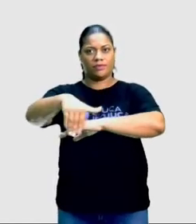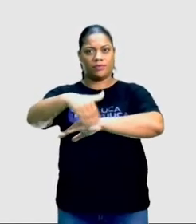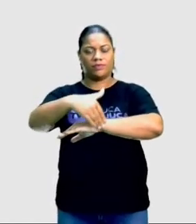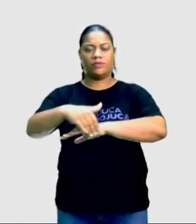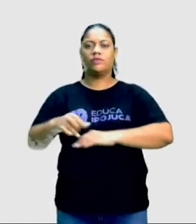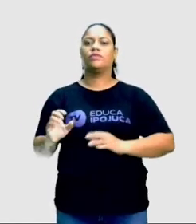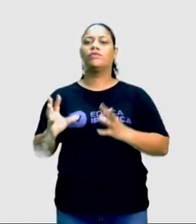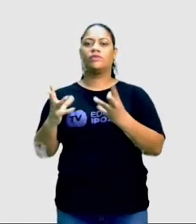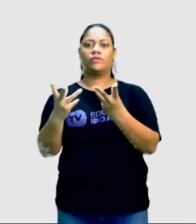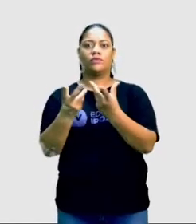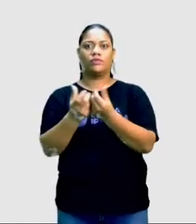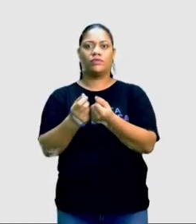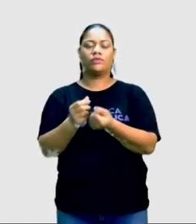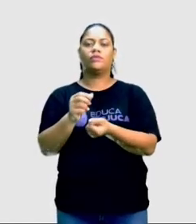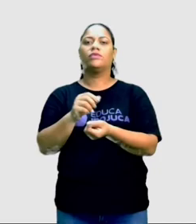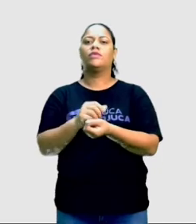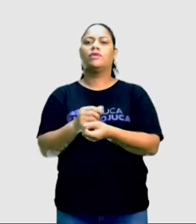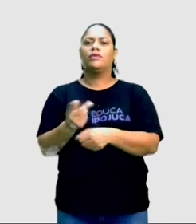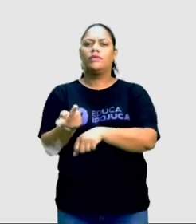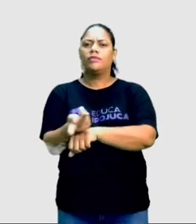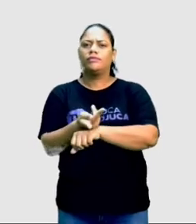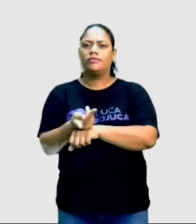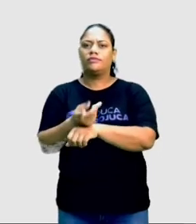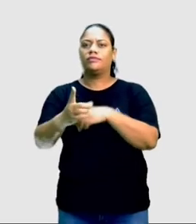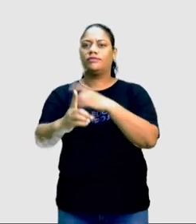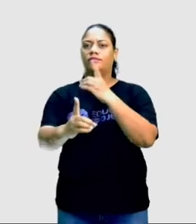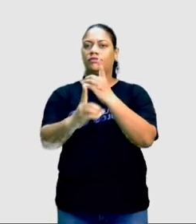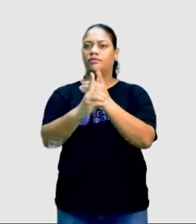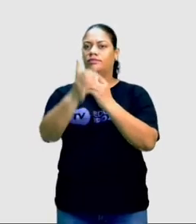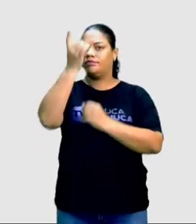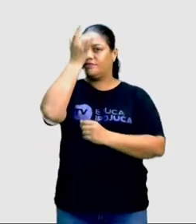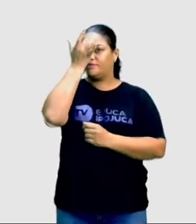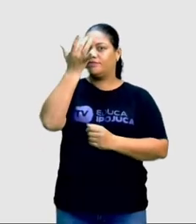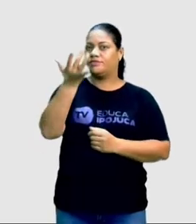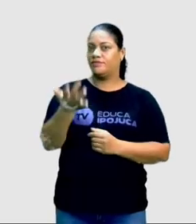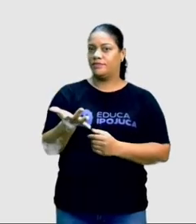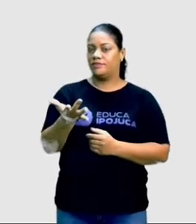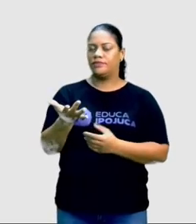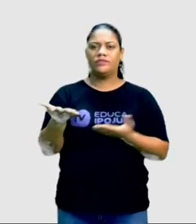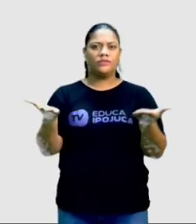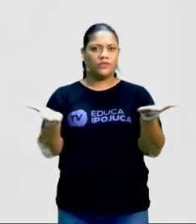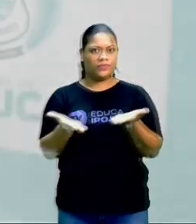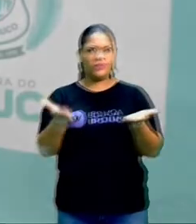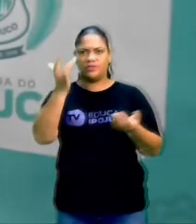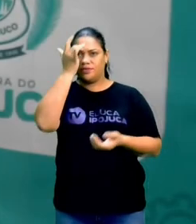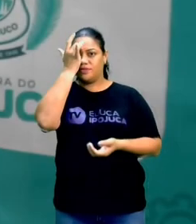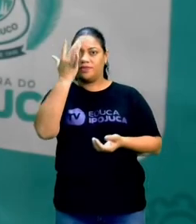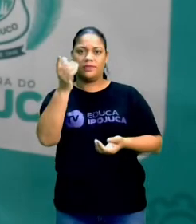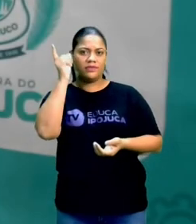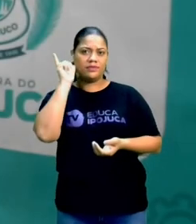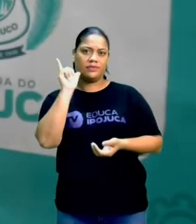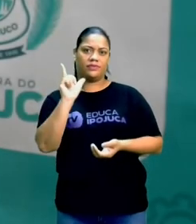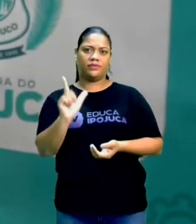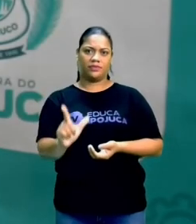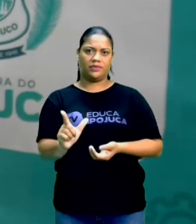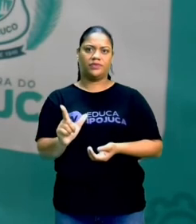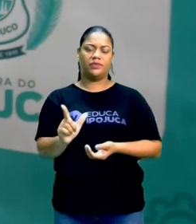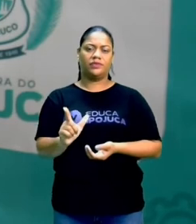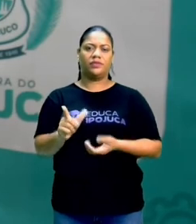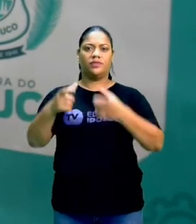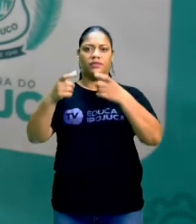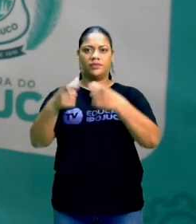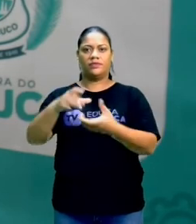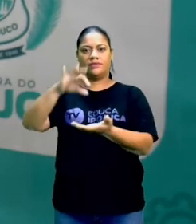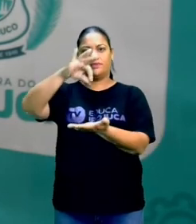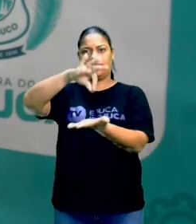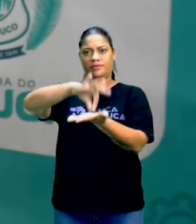o que o deixou a busca por determinada localização mais fácil. Ou seja, hoje facilmente a gente consegue colocar uma